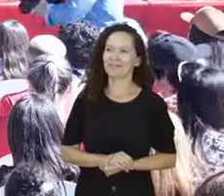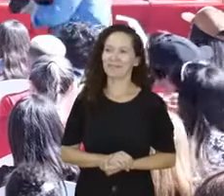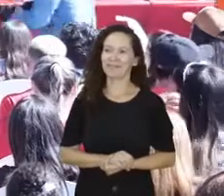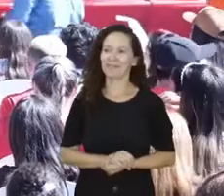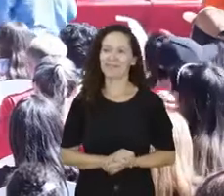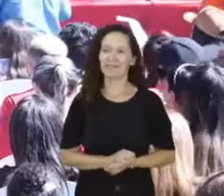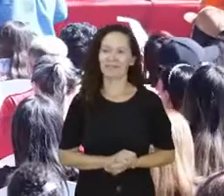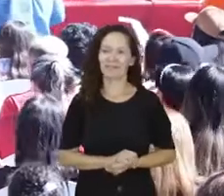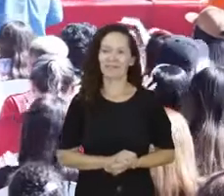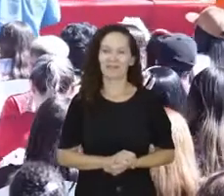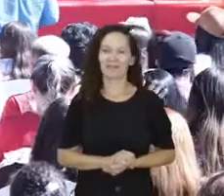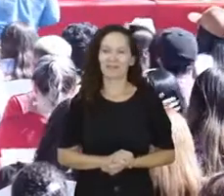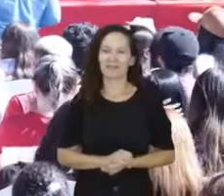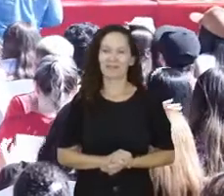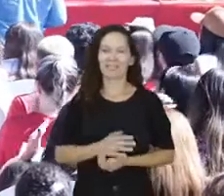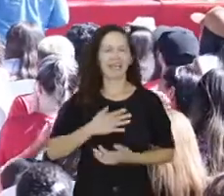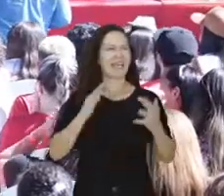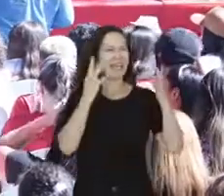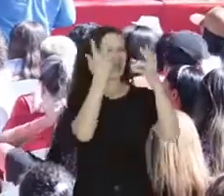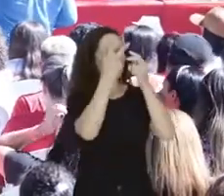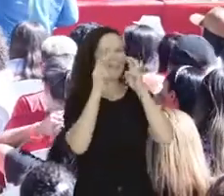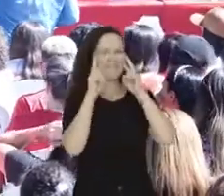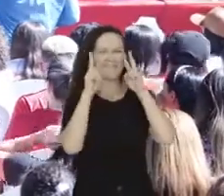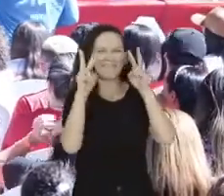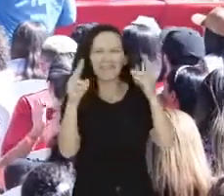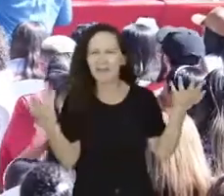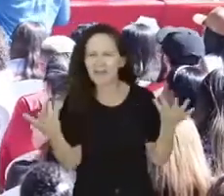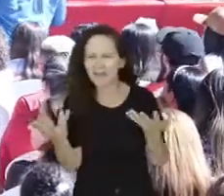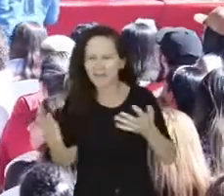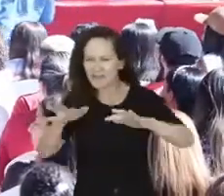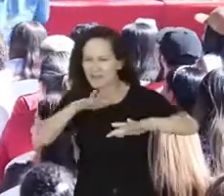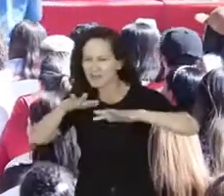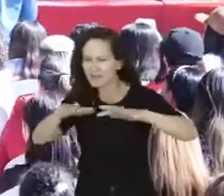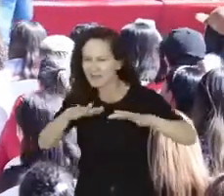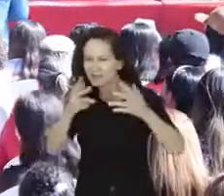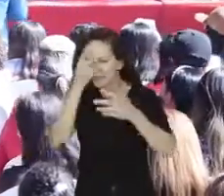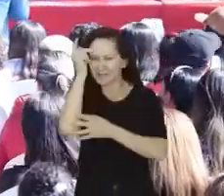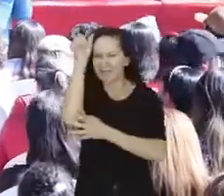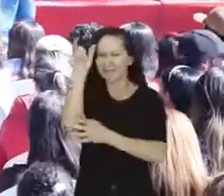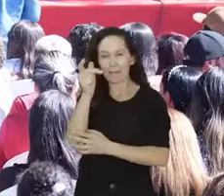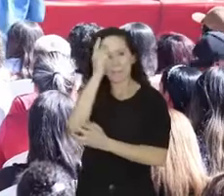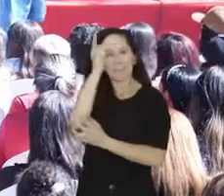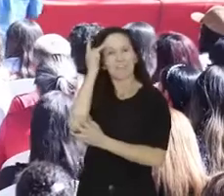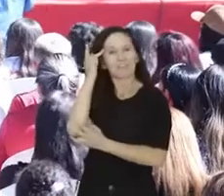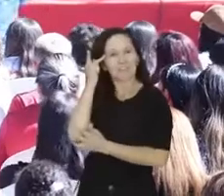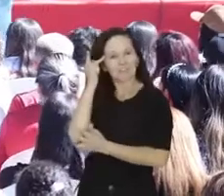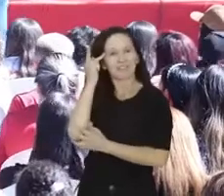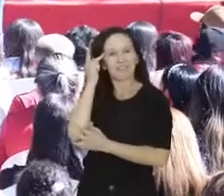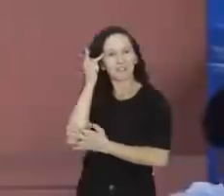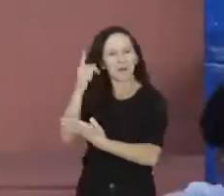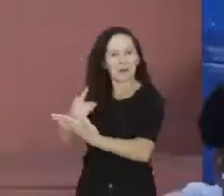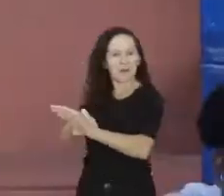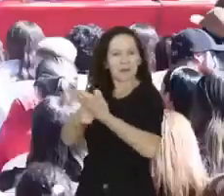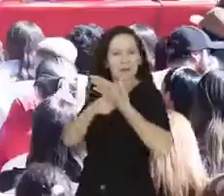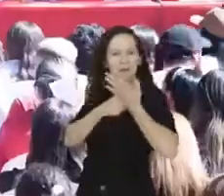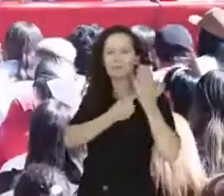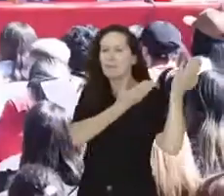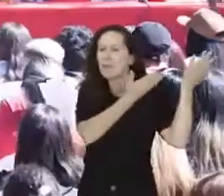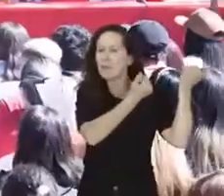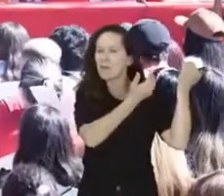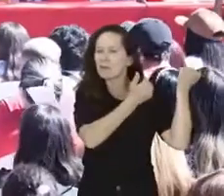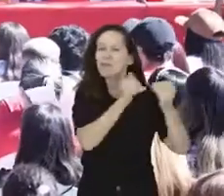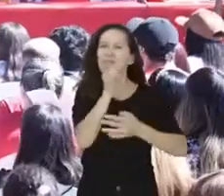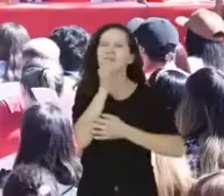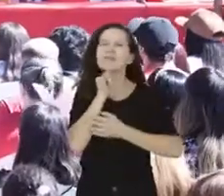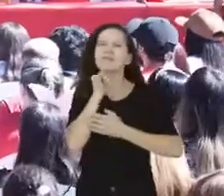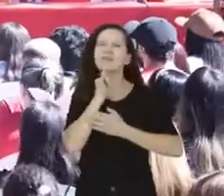É muito lindo a gente ver isso, né, pessoal? Pessoas que são espelho para a juventude, né? O projeto Observatório de